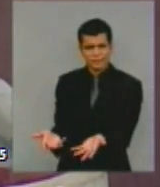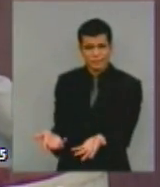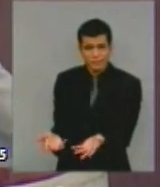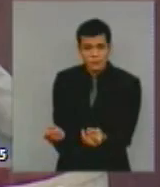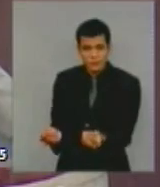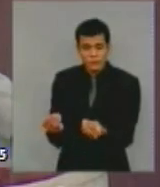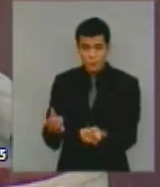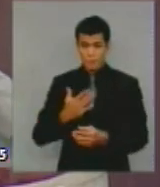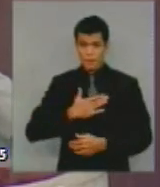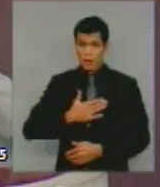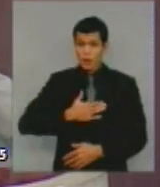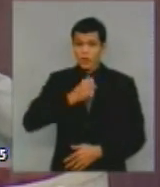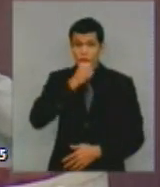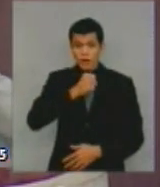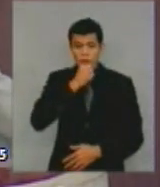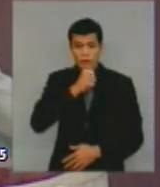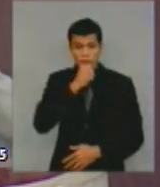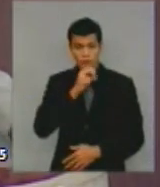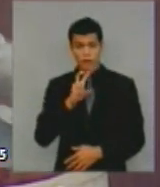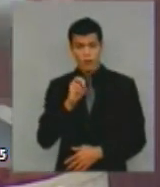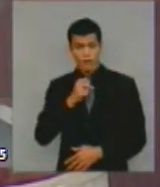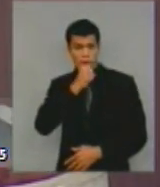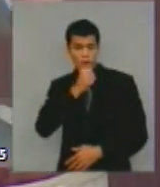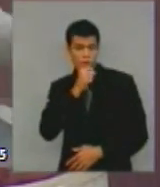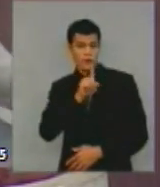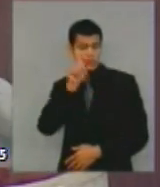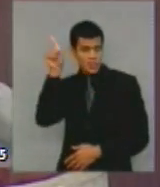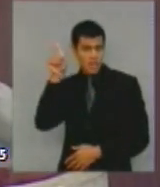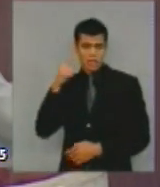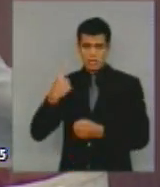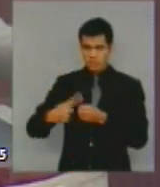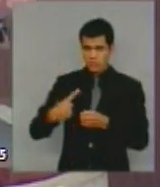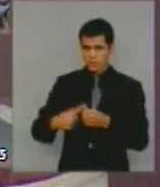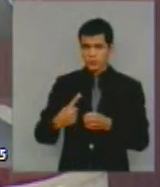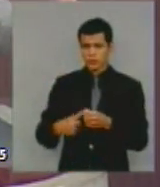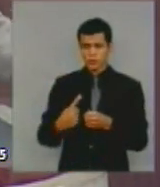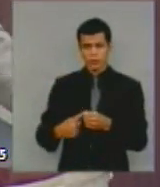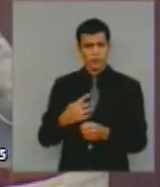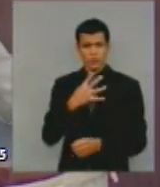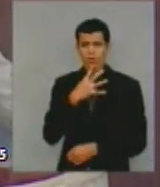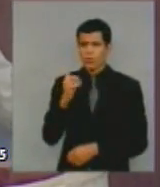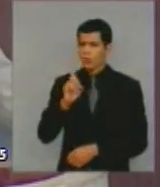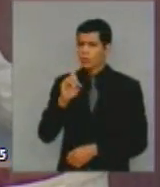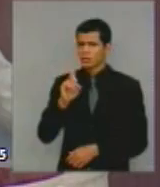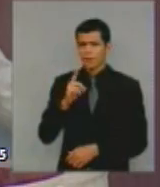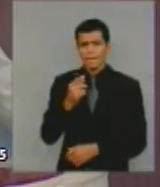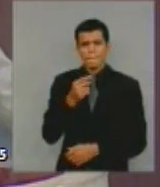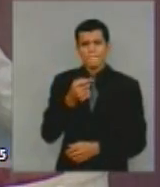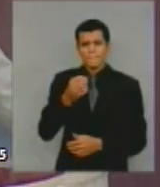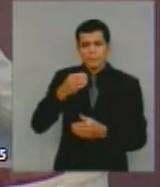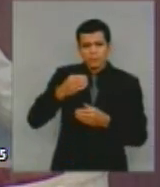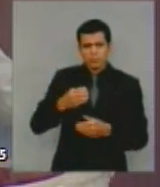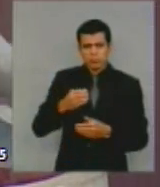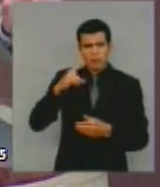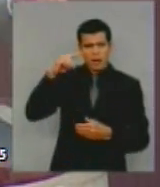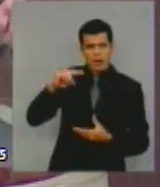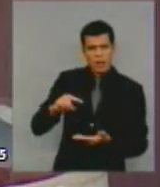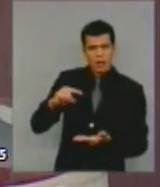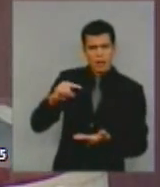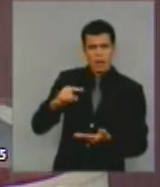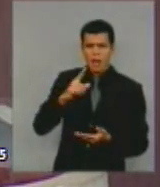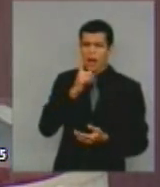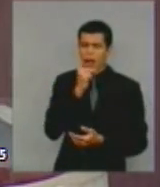mas se criaram lá no Acaraú. Eles, deputado Roberto Mesquita, não conheceram água como mercadoria. Água